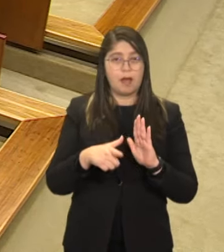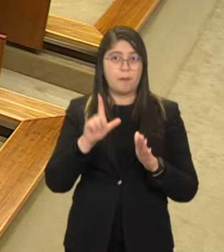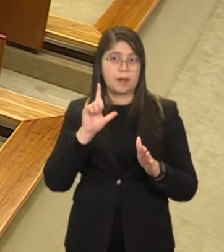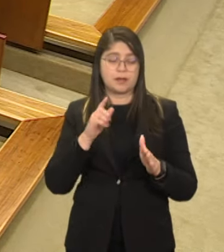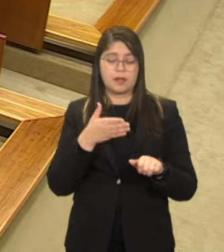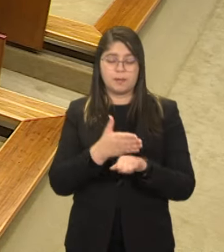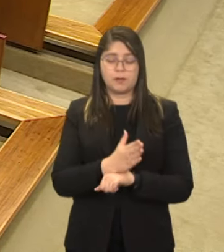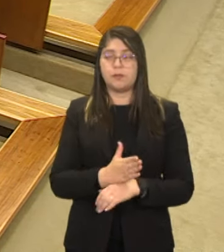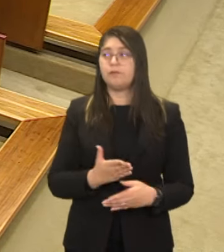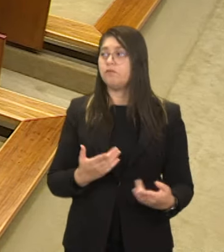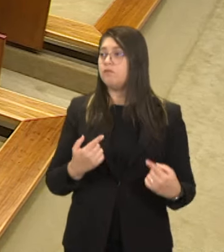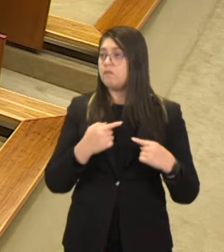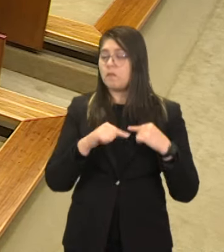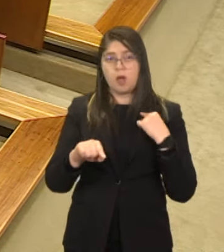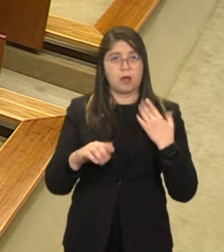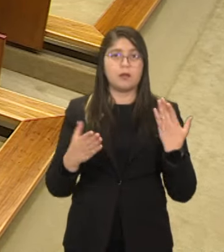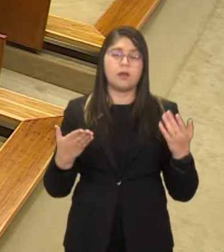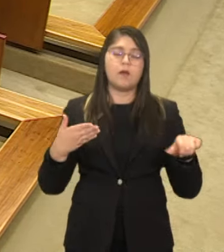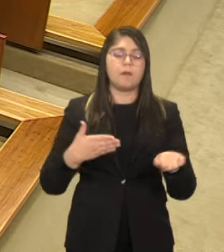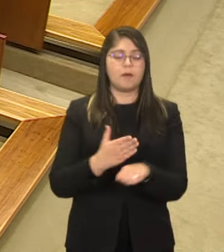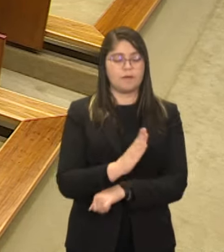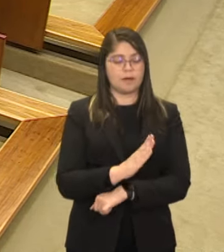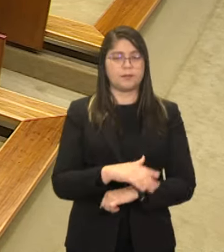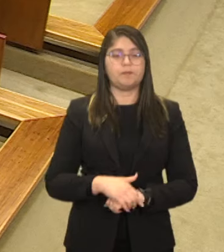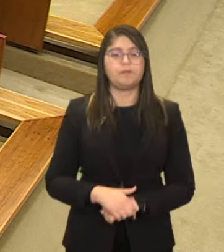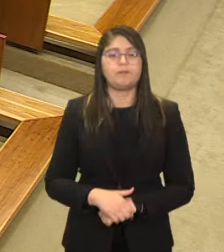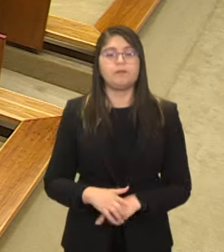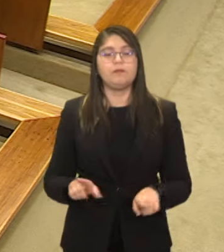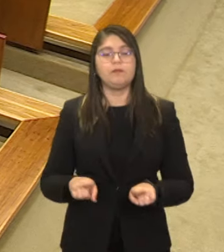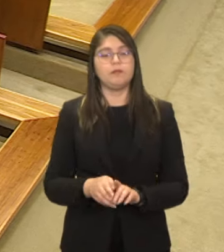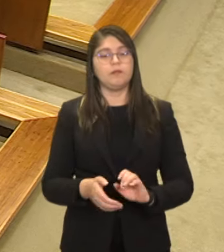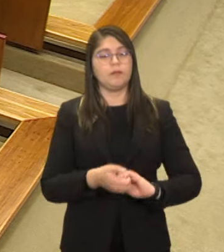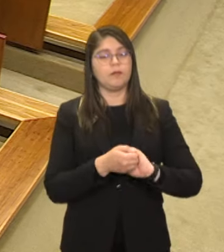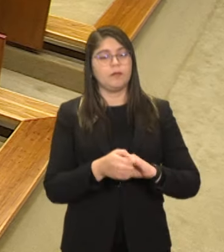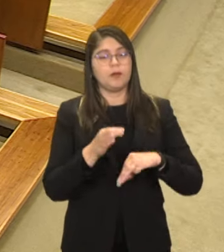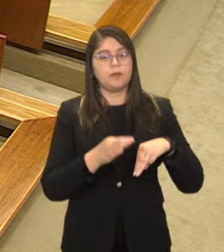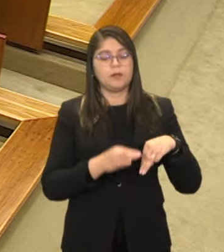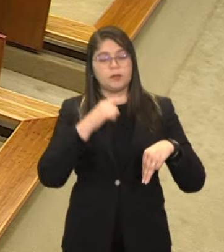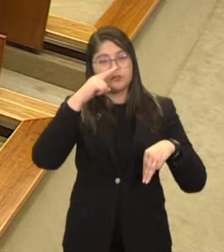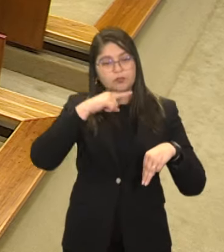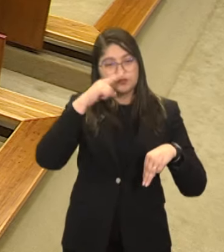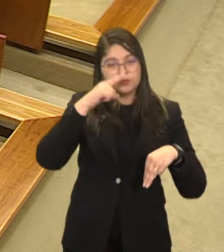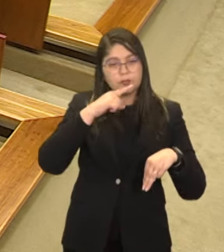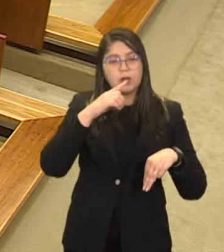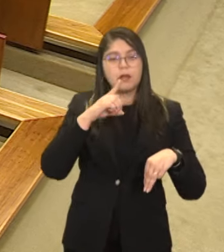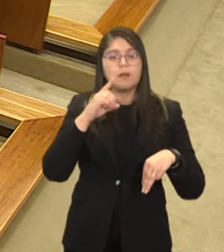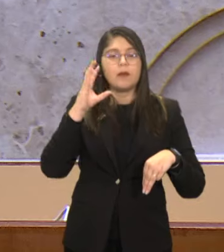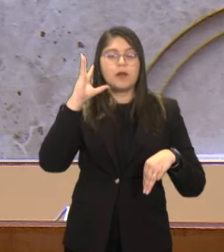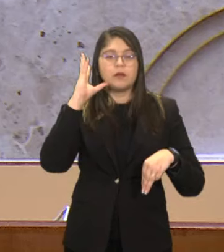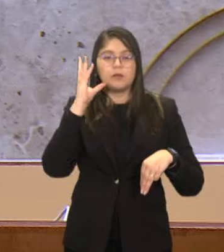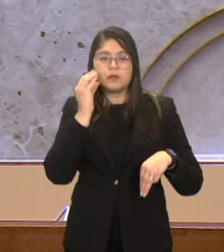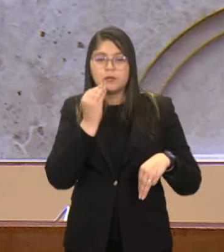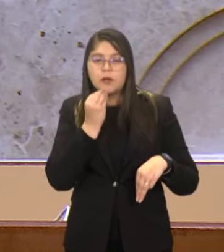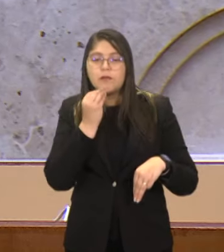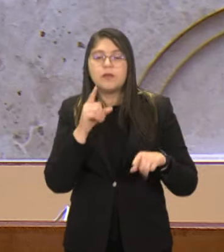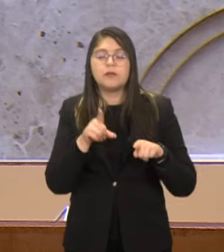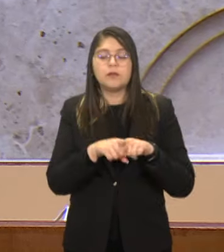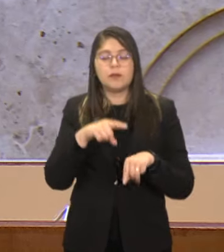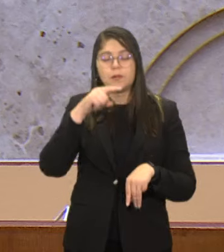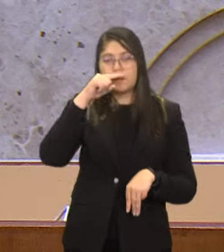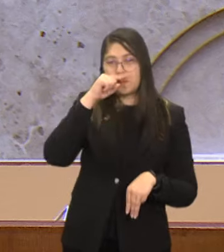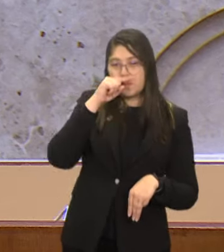objeção quanto à ata, declaro aprovada. Cumprimento o ministro Gilmar Mendes, ministro Dias Toffoli, Luiz Edson Fachin, Alexandre